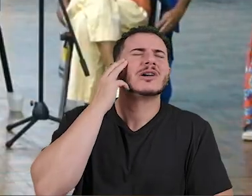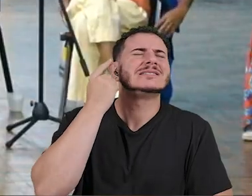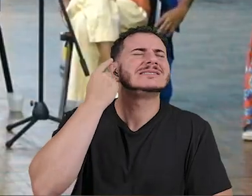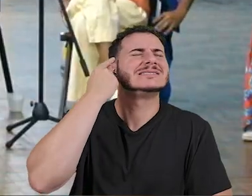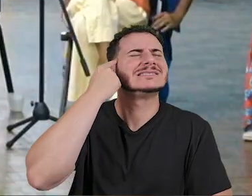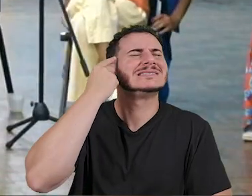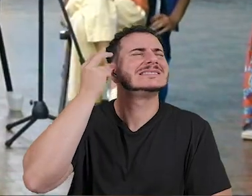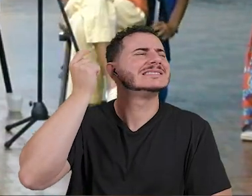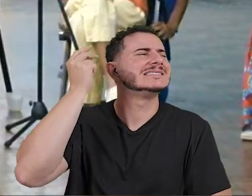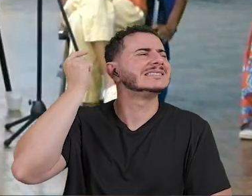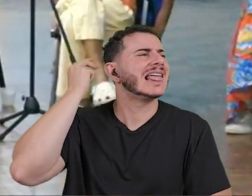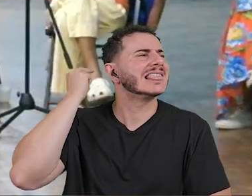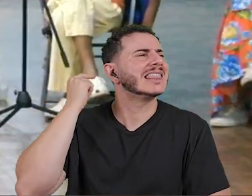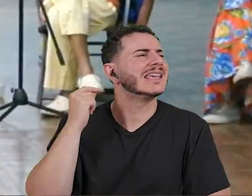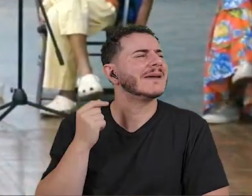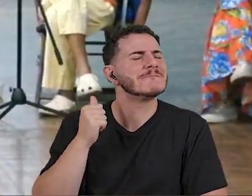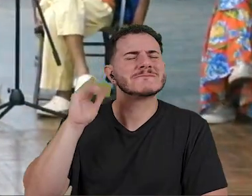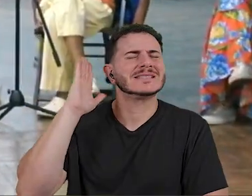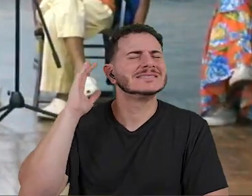mente.